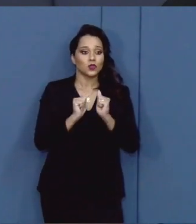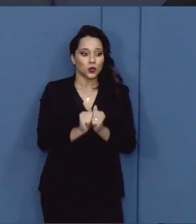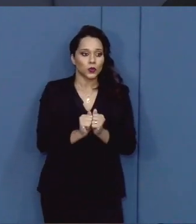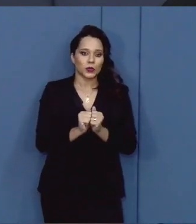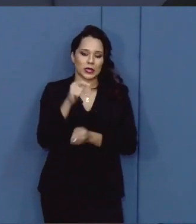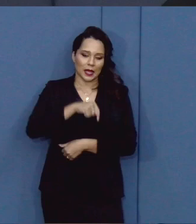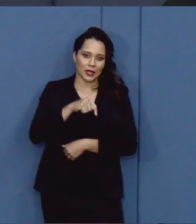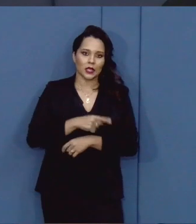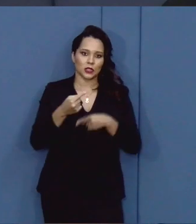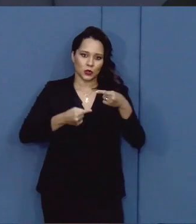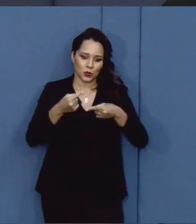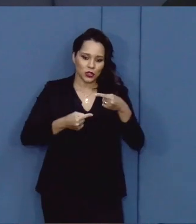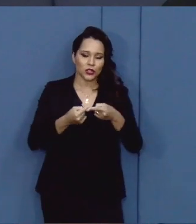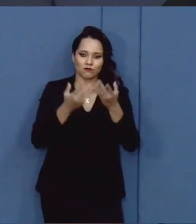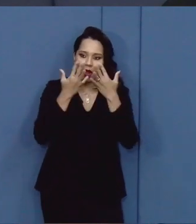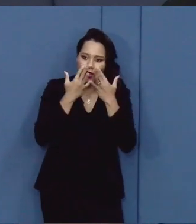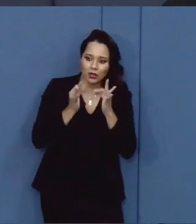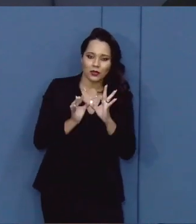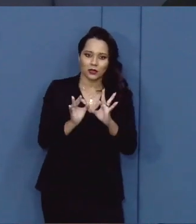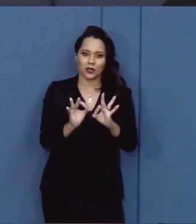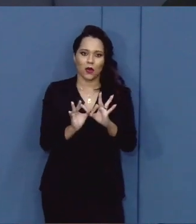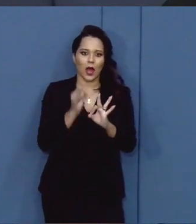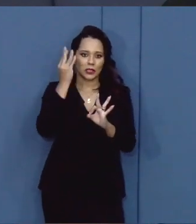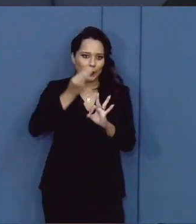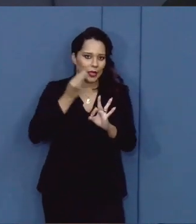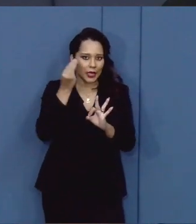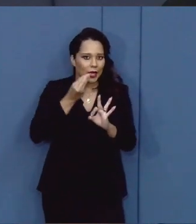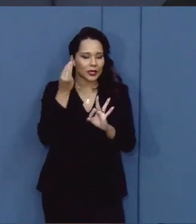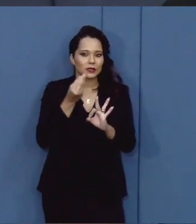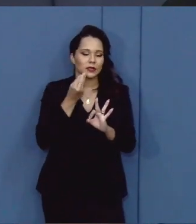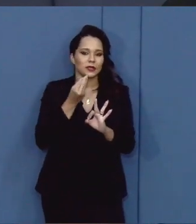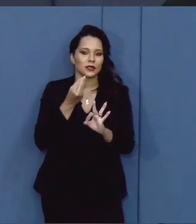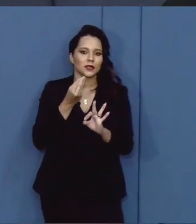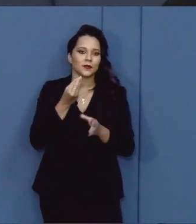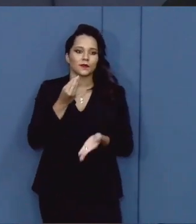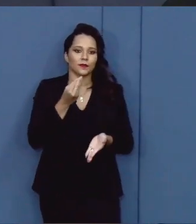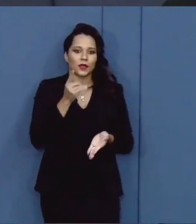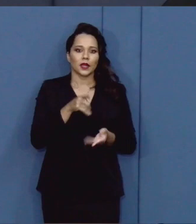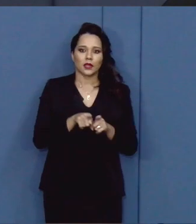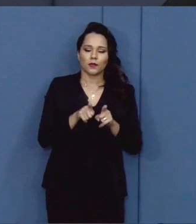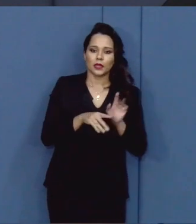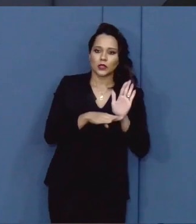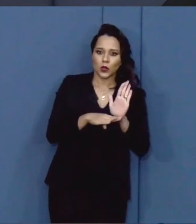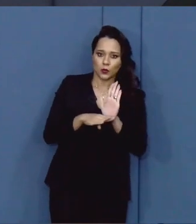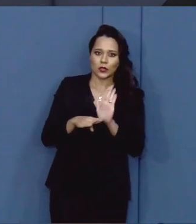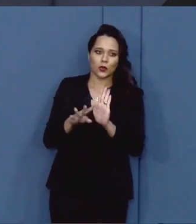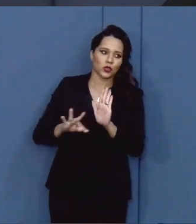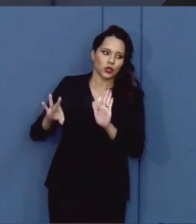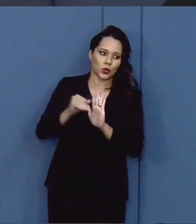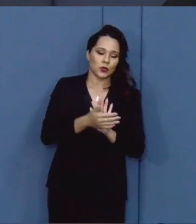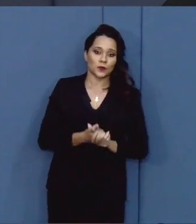em companhia, juntos aqui discutindo e ouvindo as experiências e as contribuições de